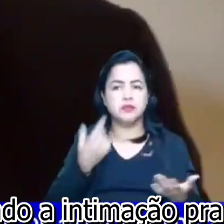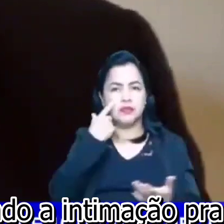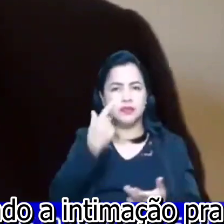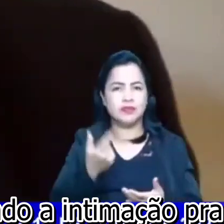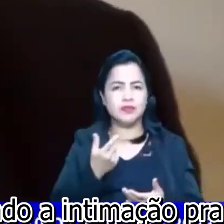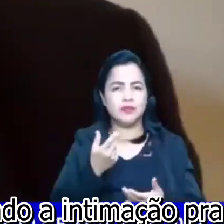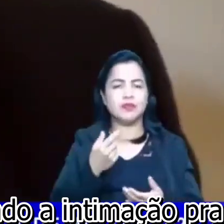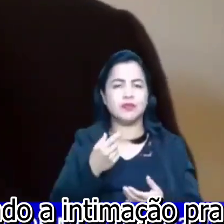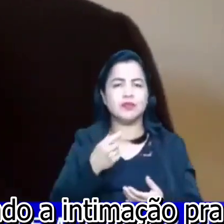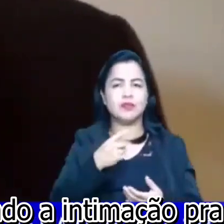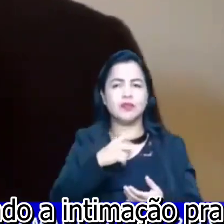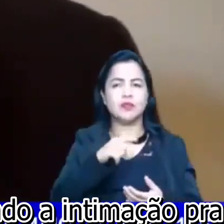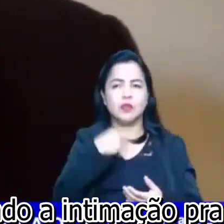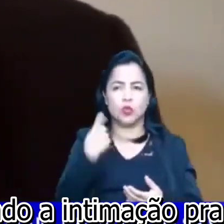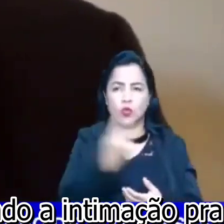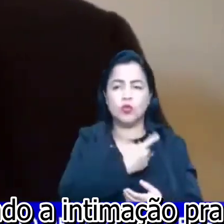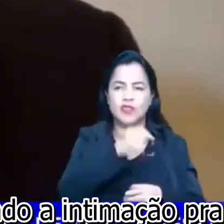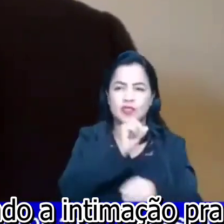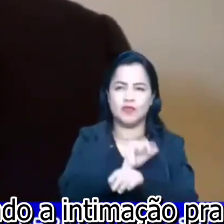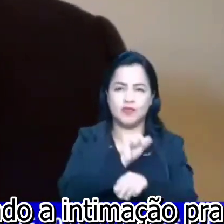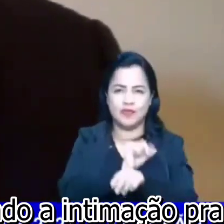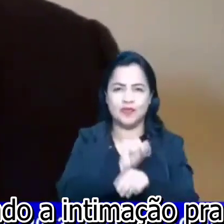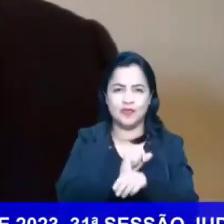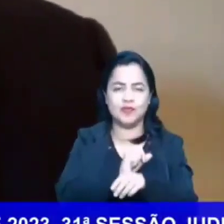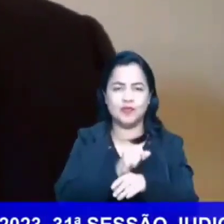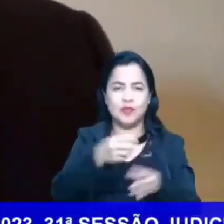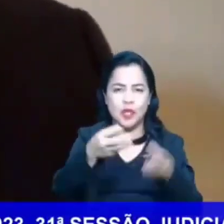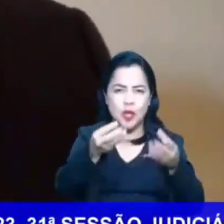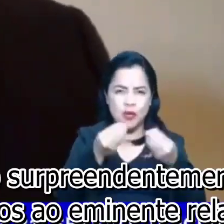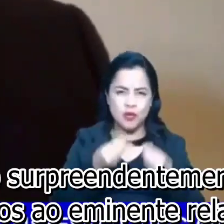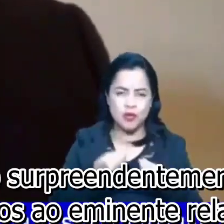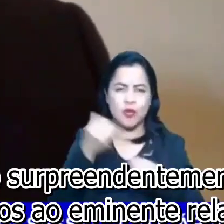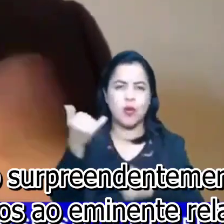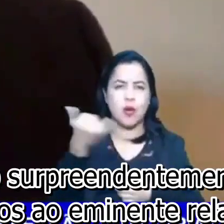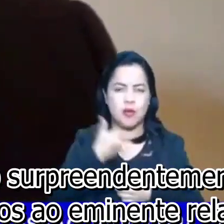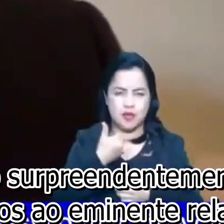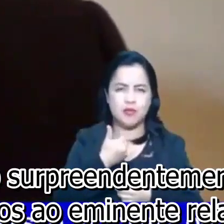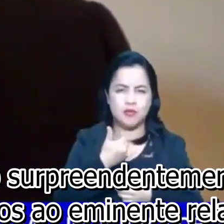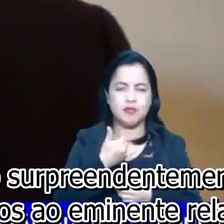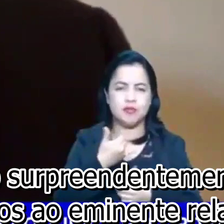entrou em pauta, que estávamos aguardando a intimação para